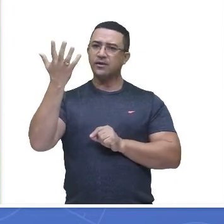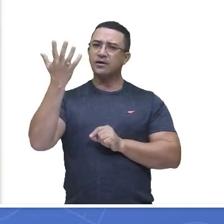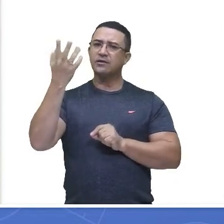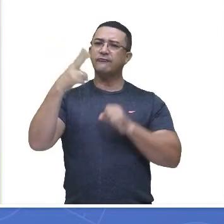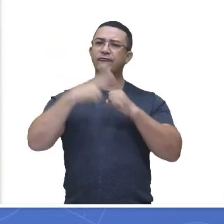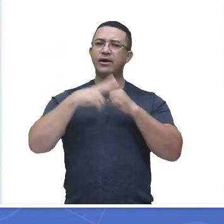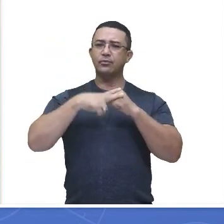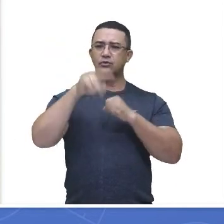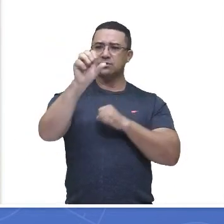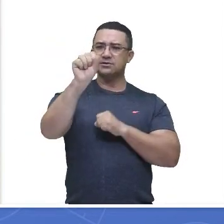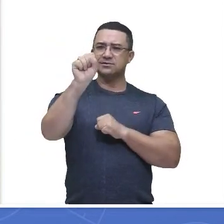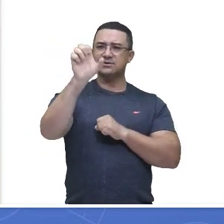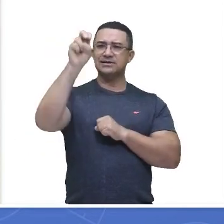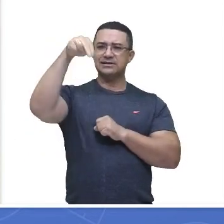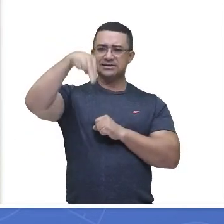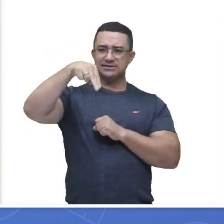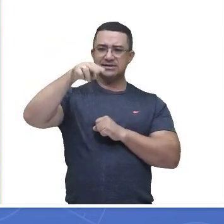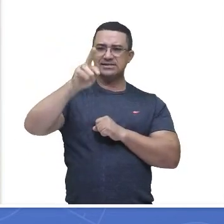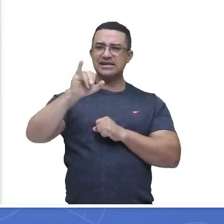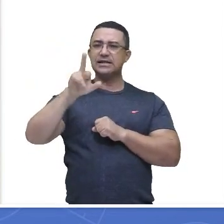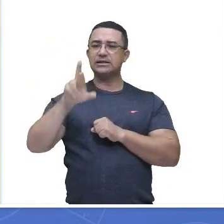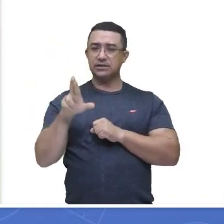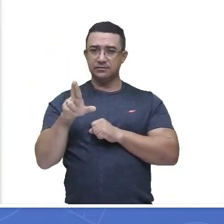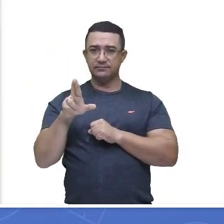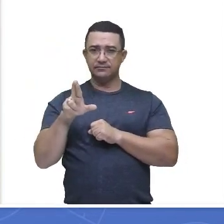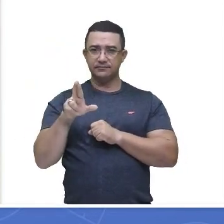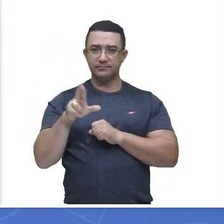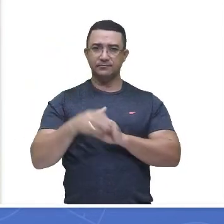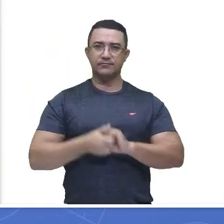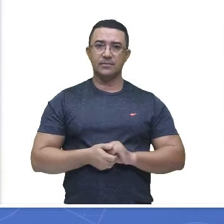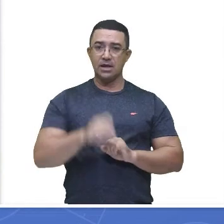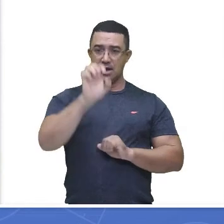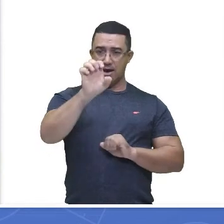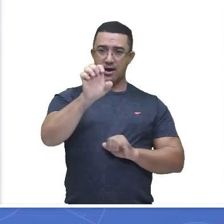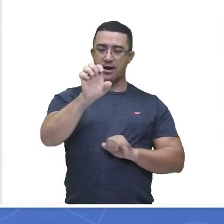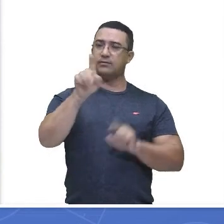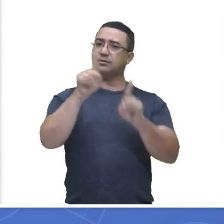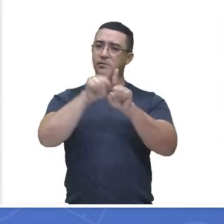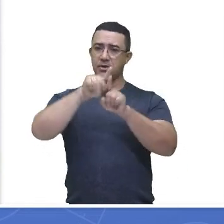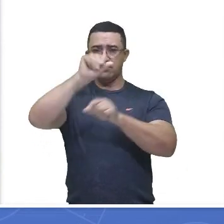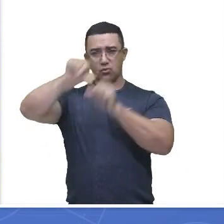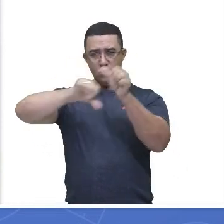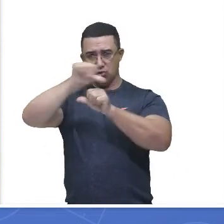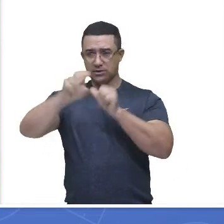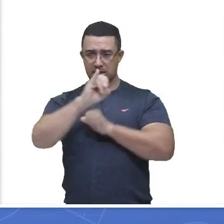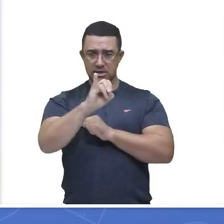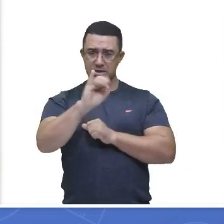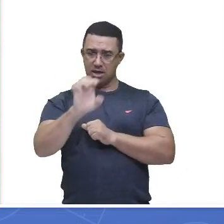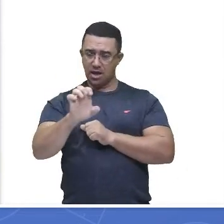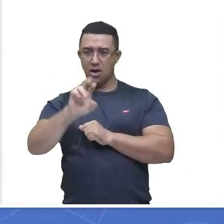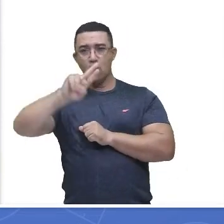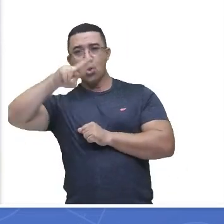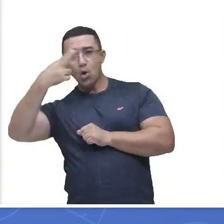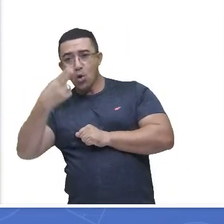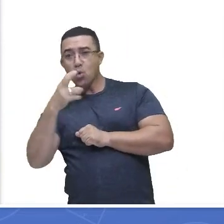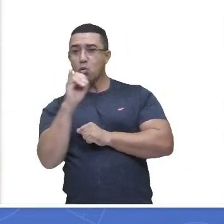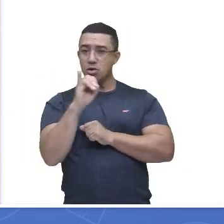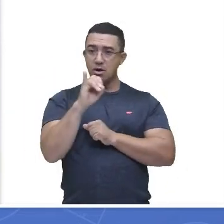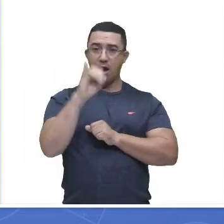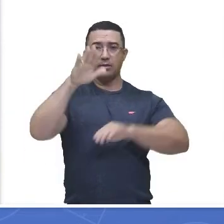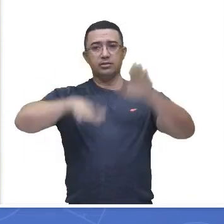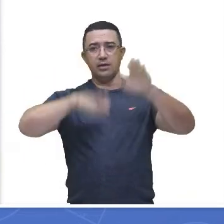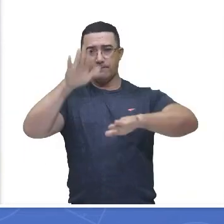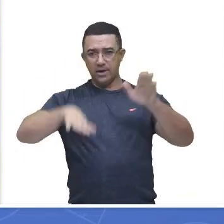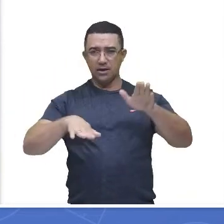sentir, que esse E, ele muda para IE ou I, dependendo da pessoa